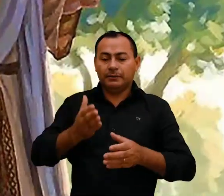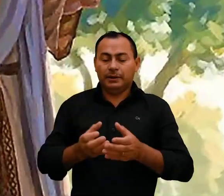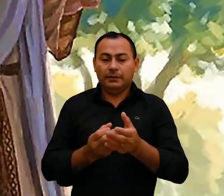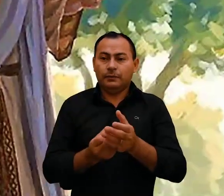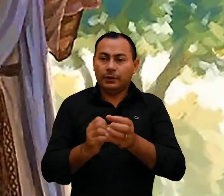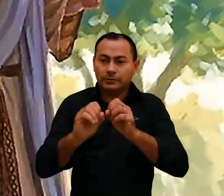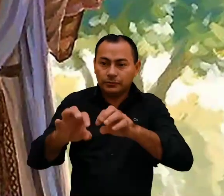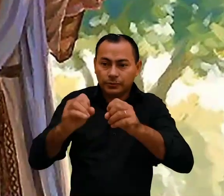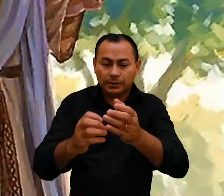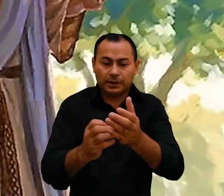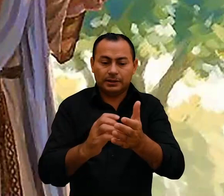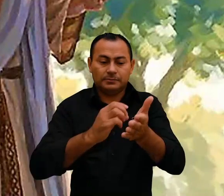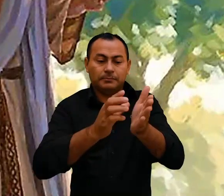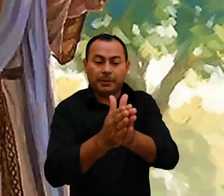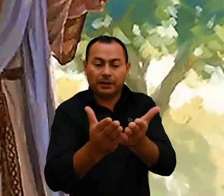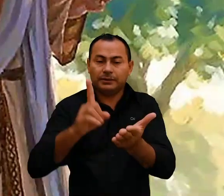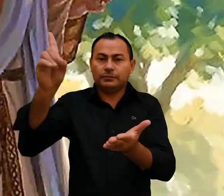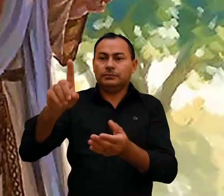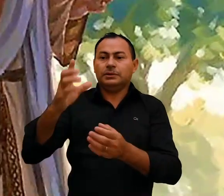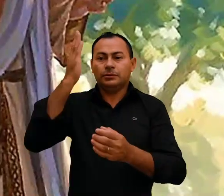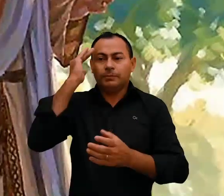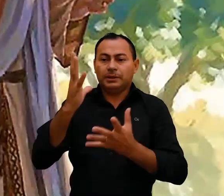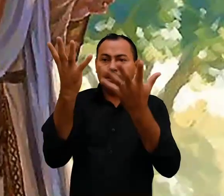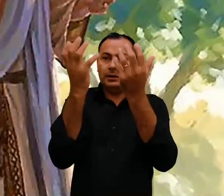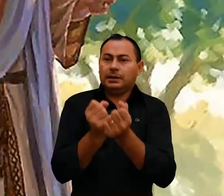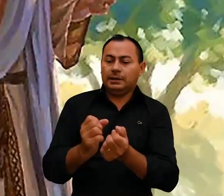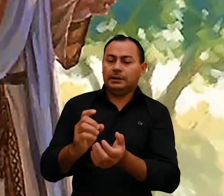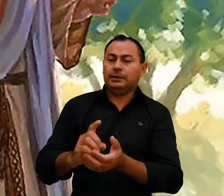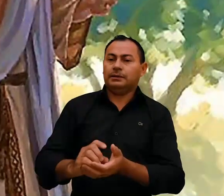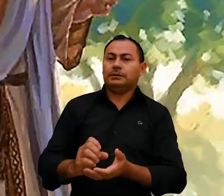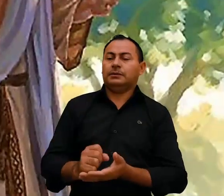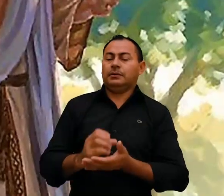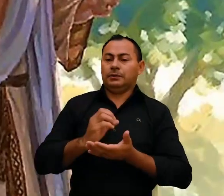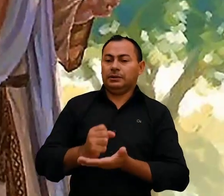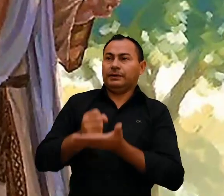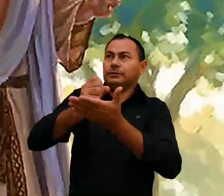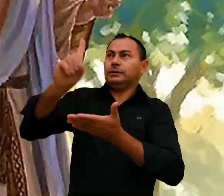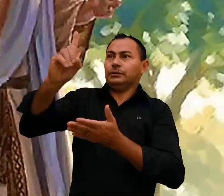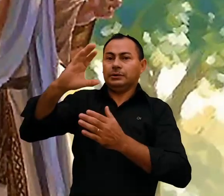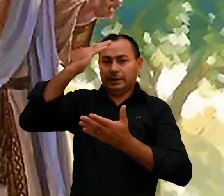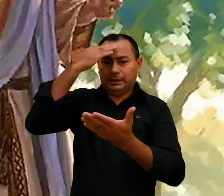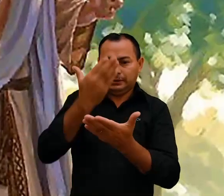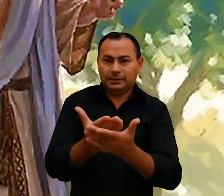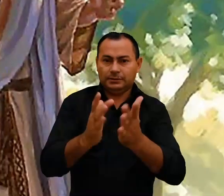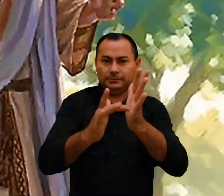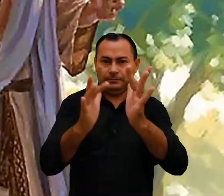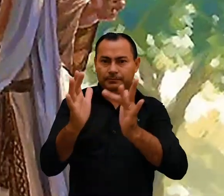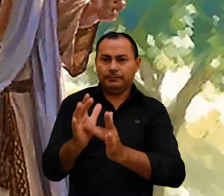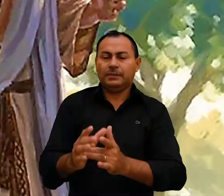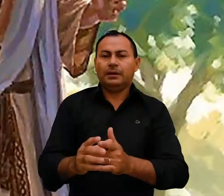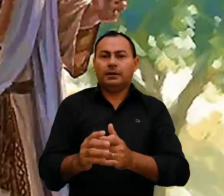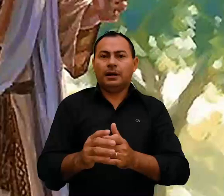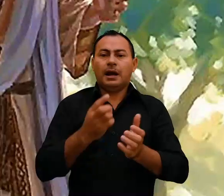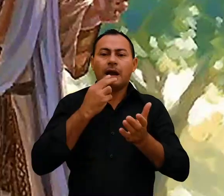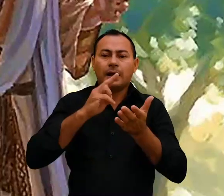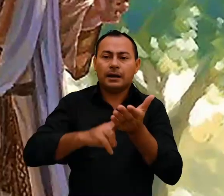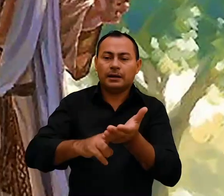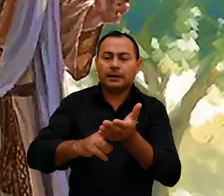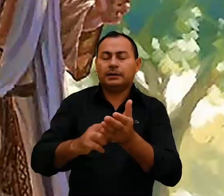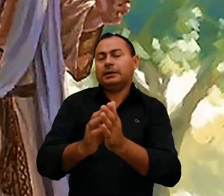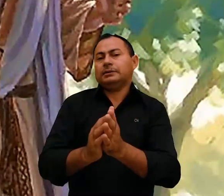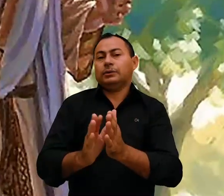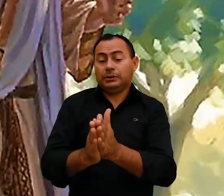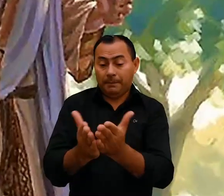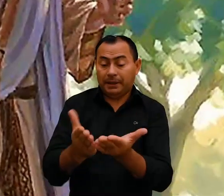foi criado nas escrituras e soube por aceitar a salvação de Deus confiando em Jesus Cristo em toda a